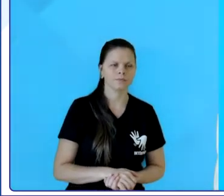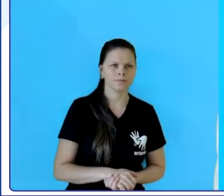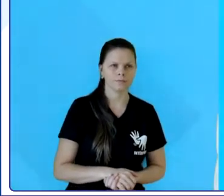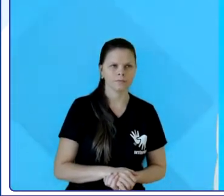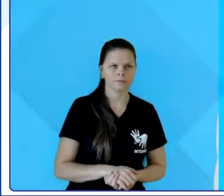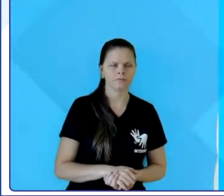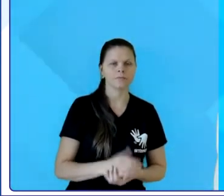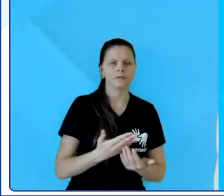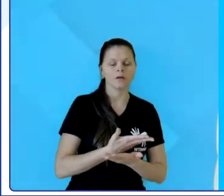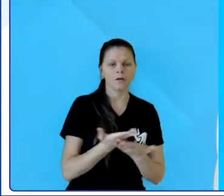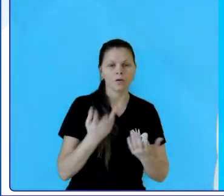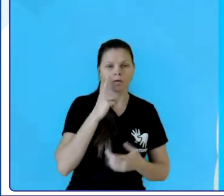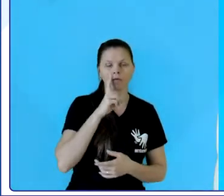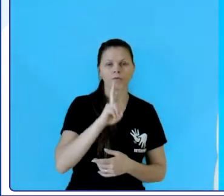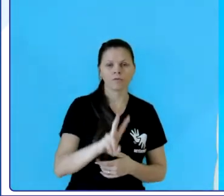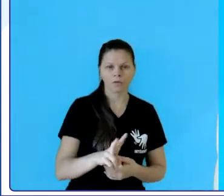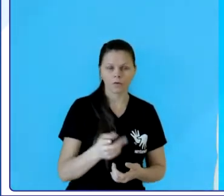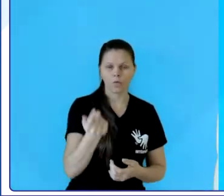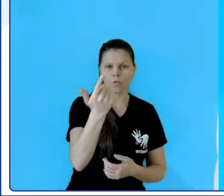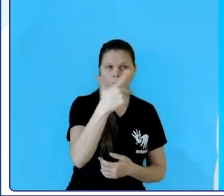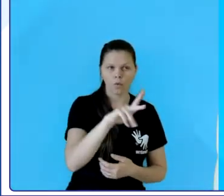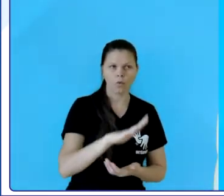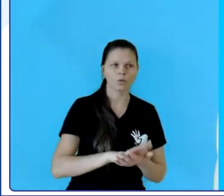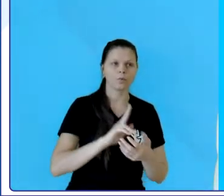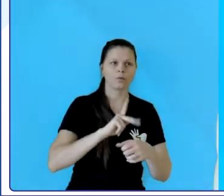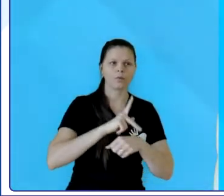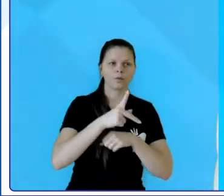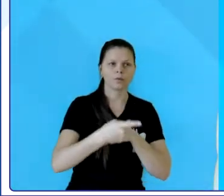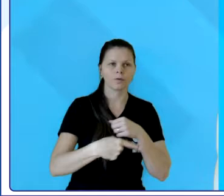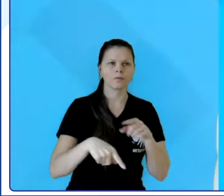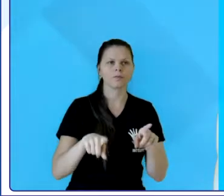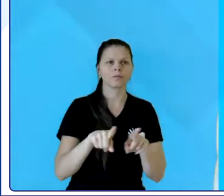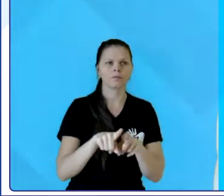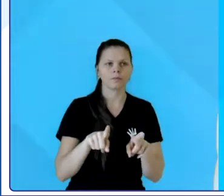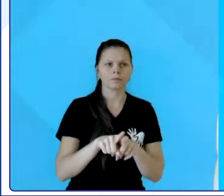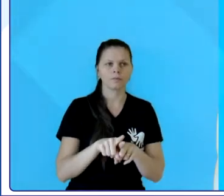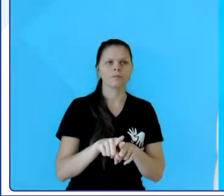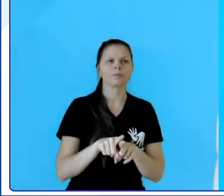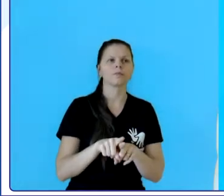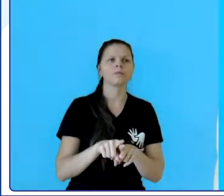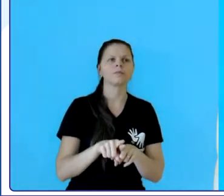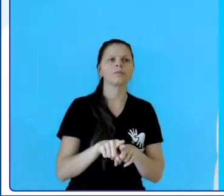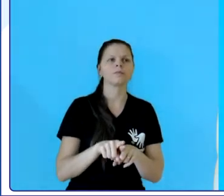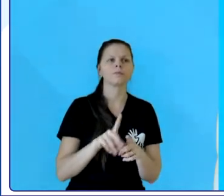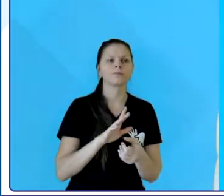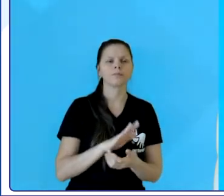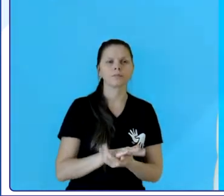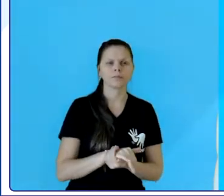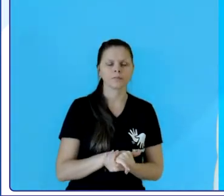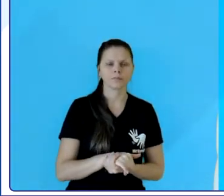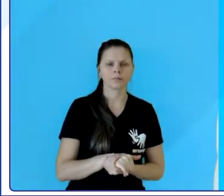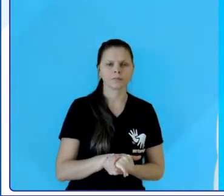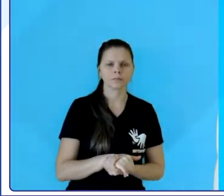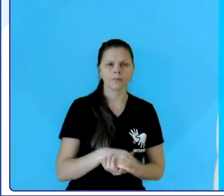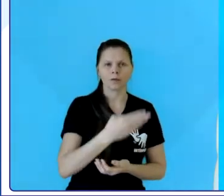A gente já vai ver o outro programa também de iniciativa pública, tá certo?